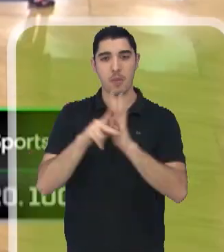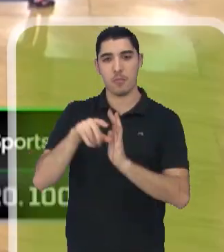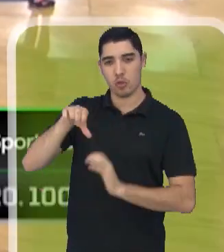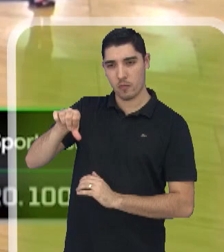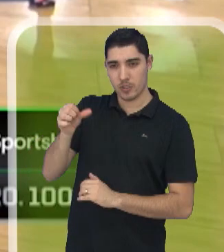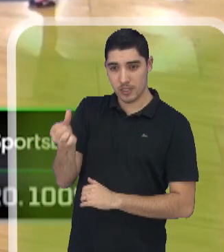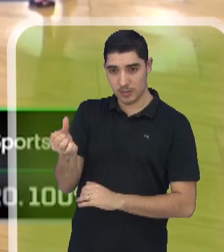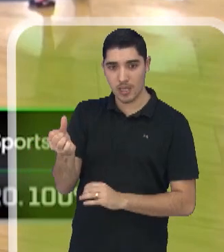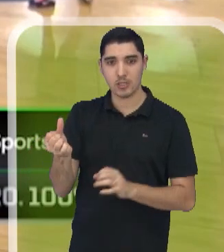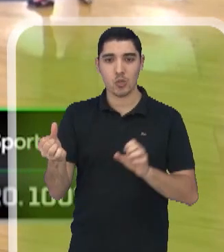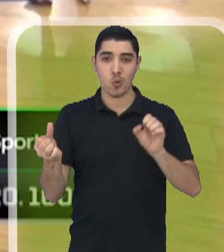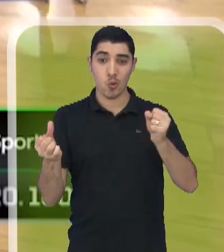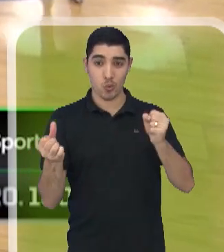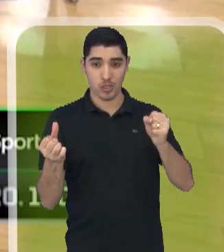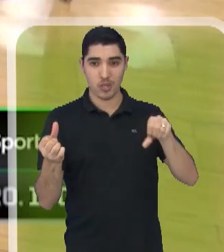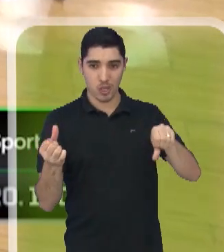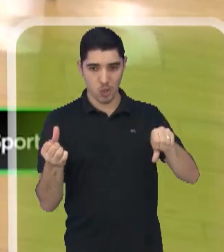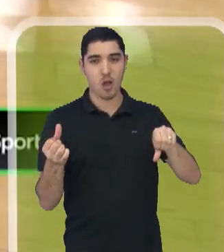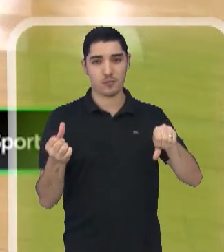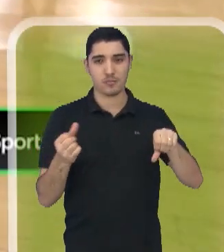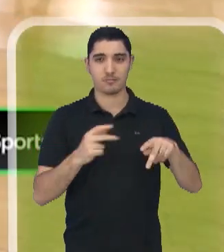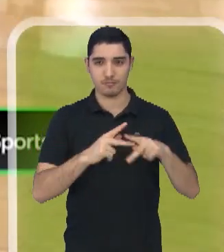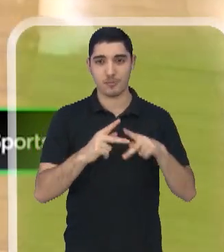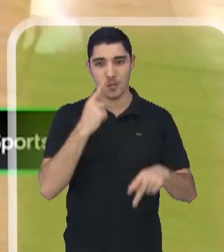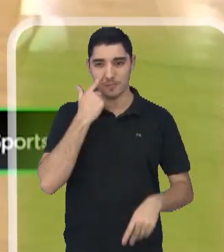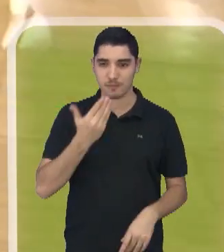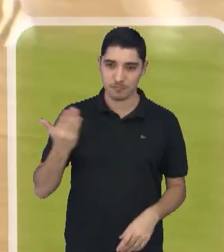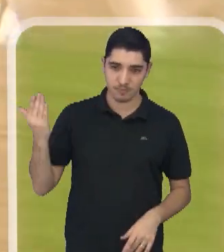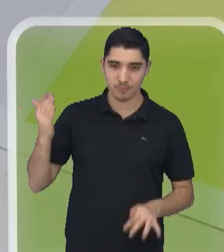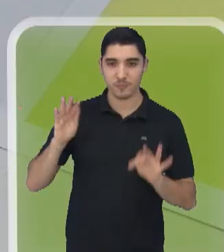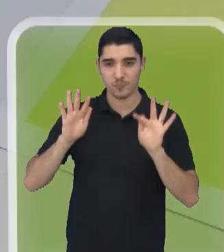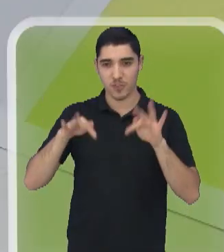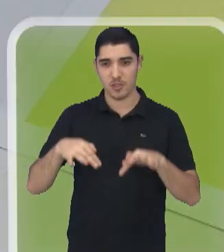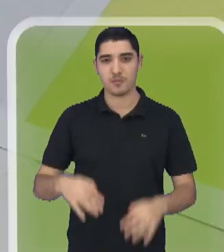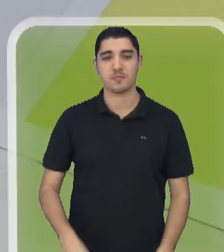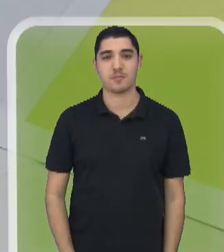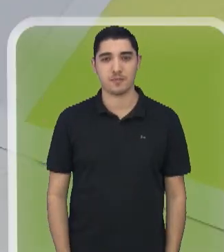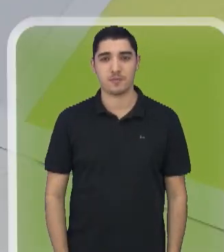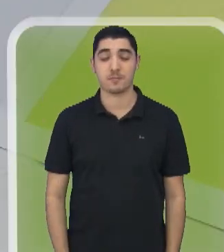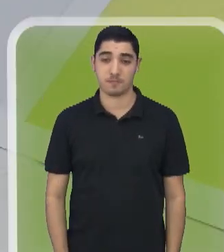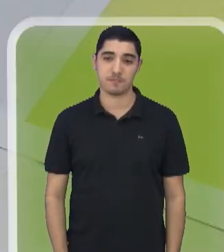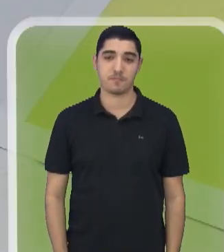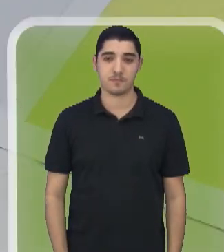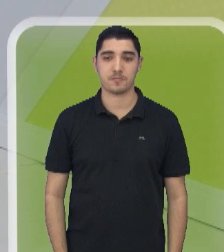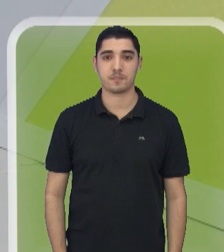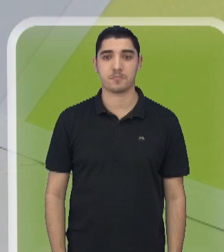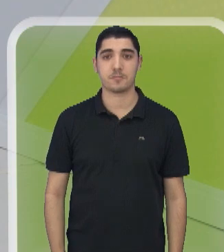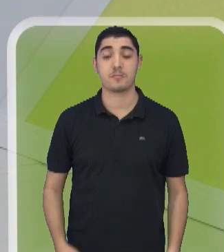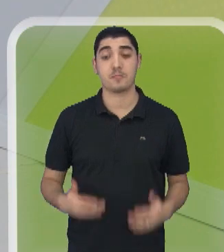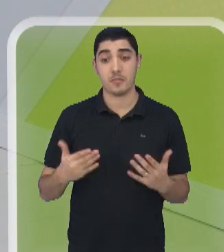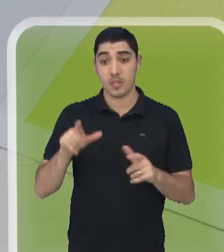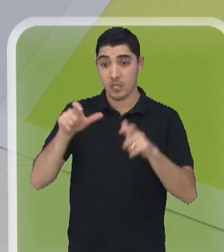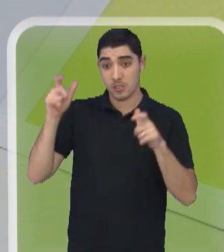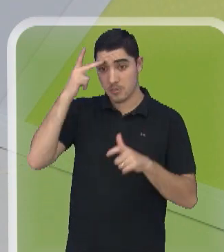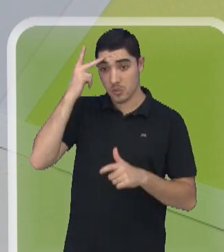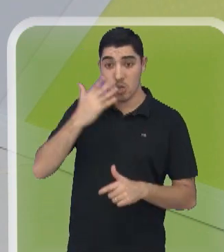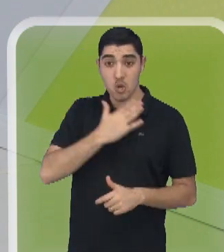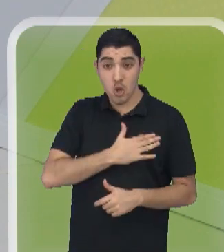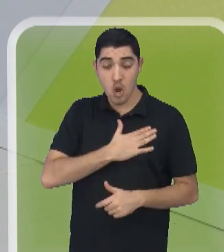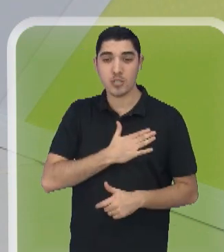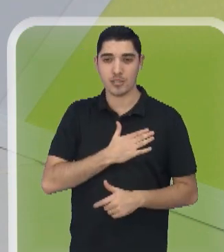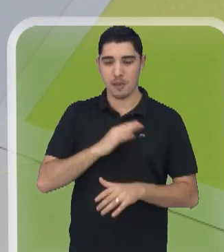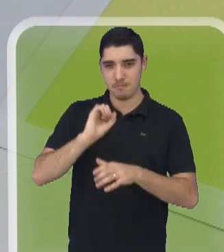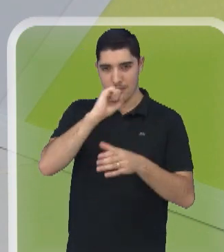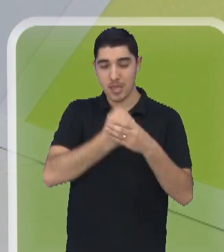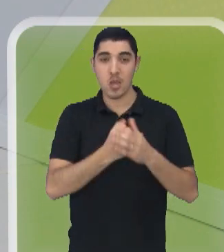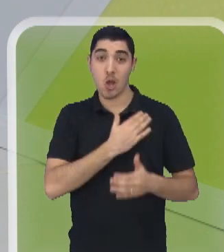para o São José Basquetebol. Inclusive, olha lá, o finalzinho do jogo, tá ali, ó, o placar final. Quem gosta de basquete, gosta de números, só para você